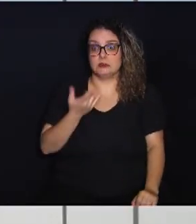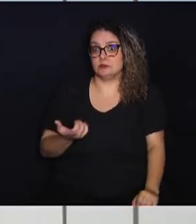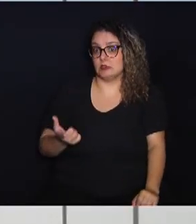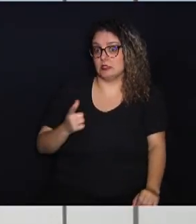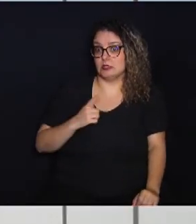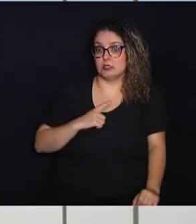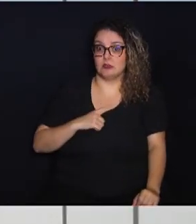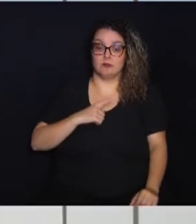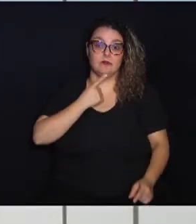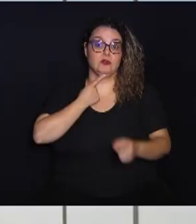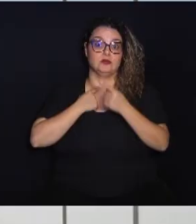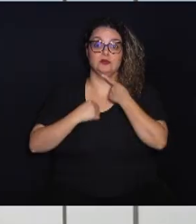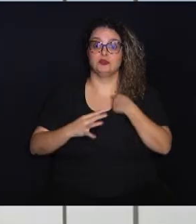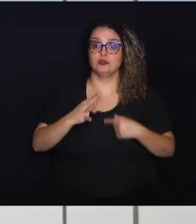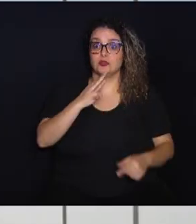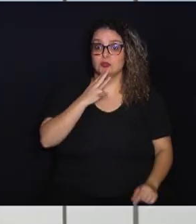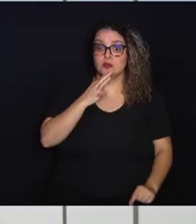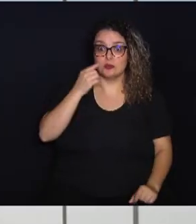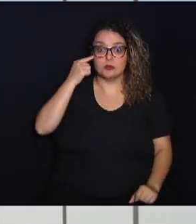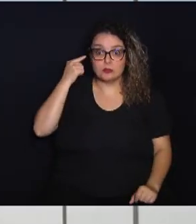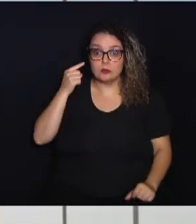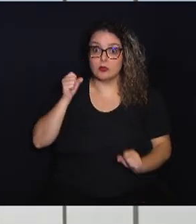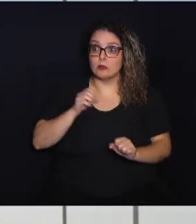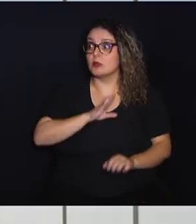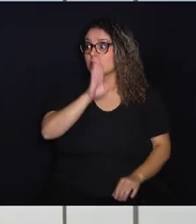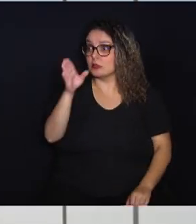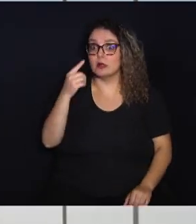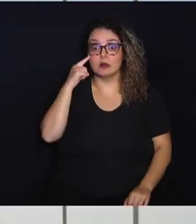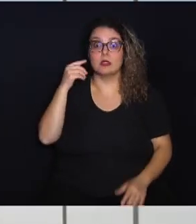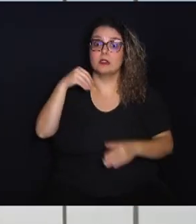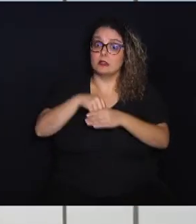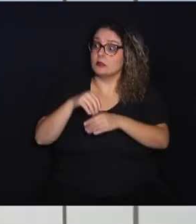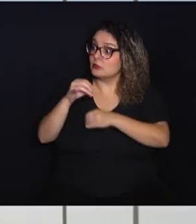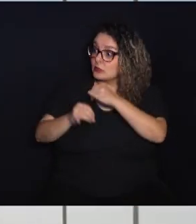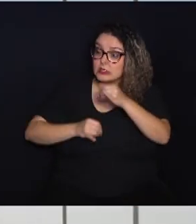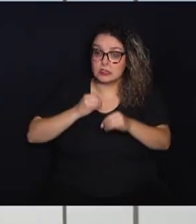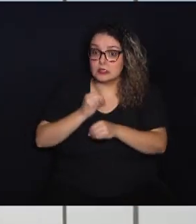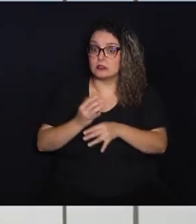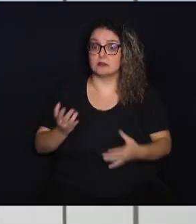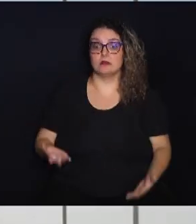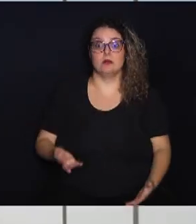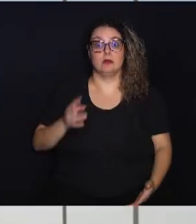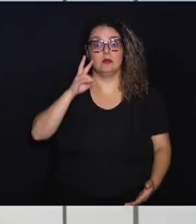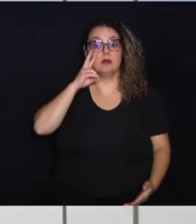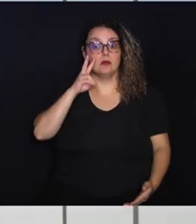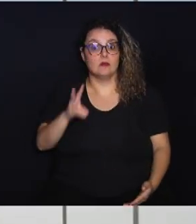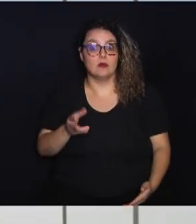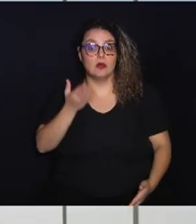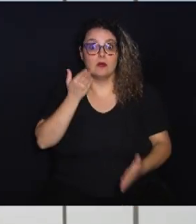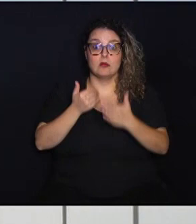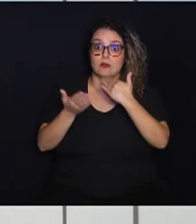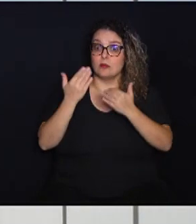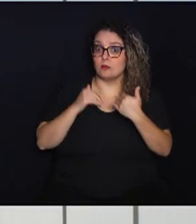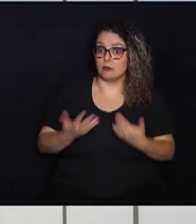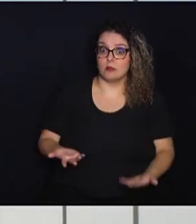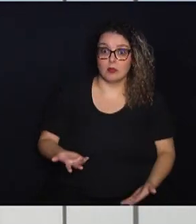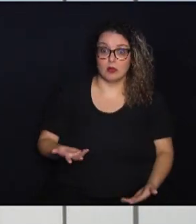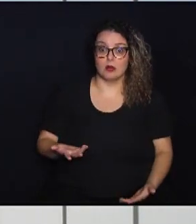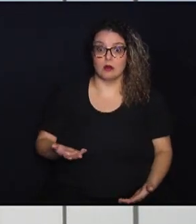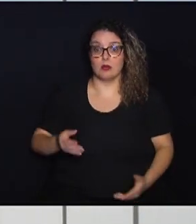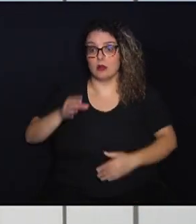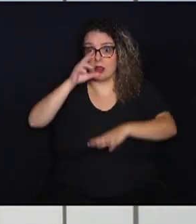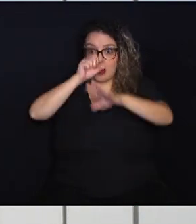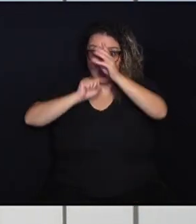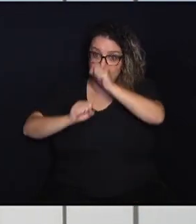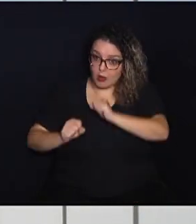muita vontade de conhecer o Japão. Você pode ir até o Japão dentro da internet, ver o que eles comem, ver, até aprender um